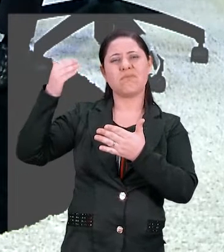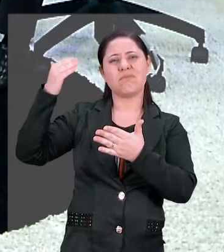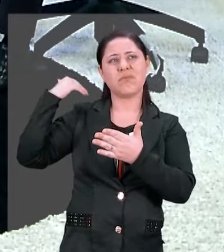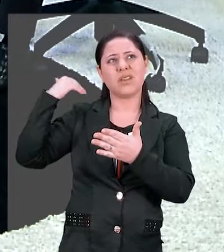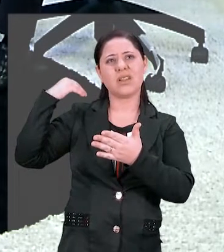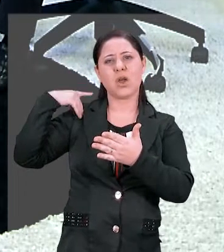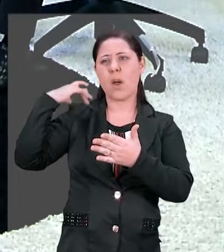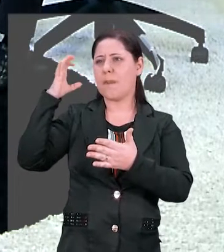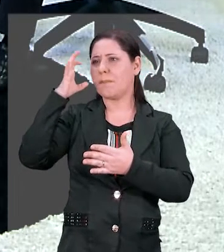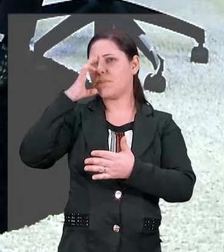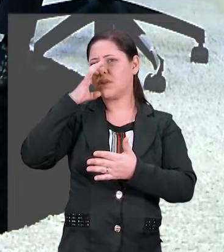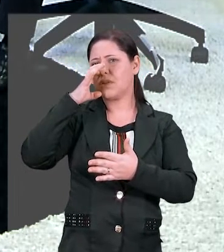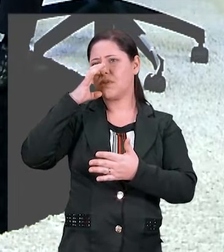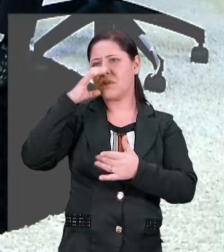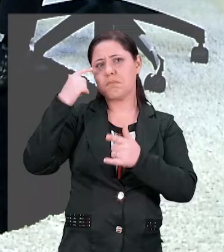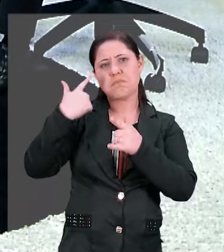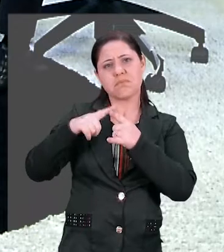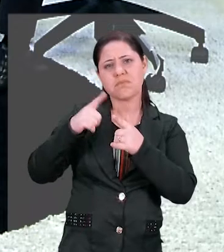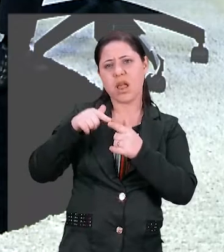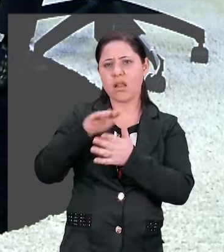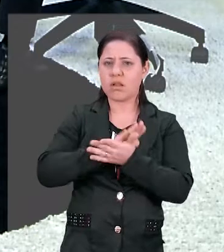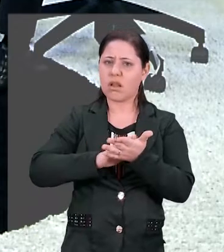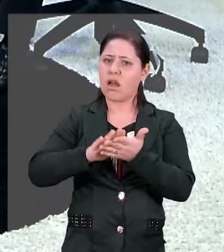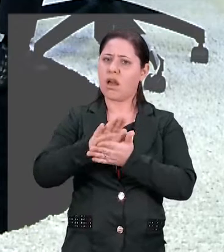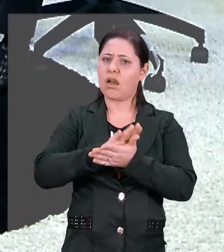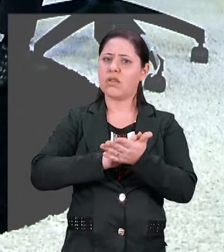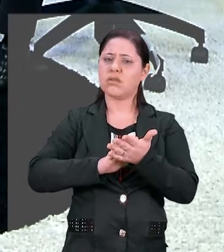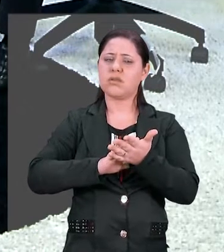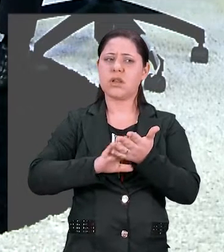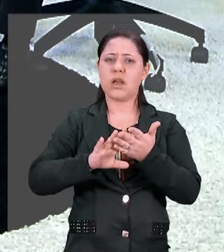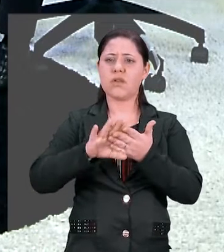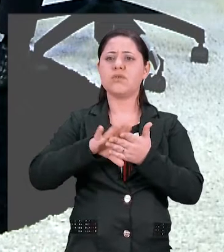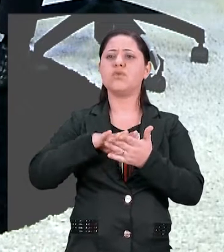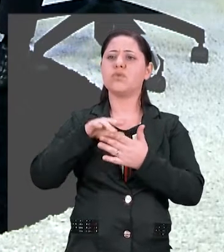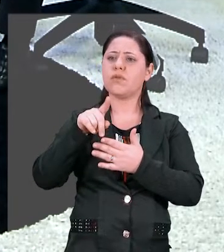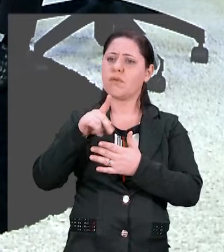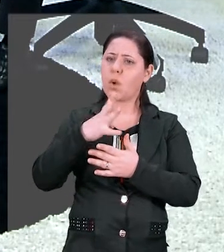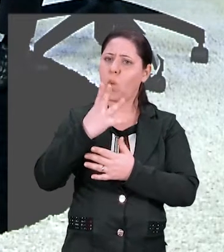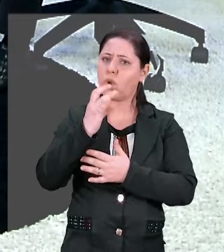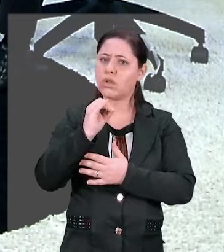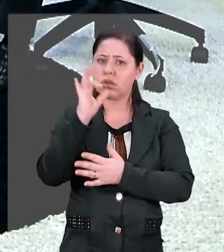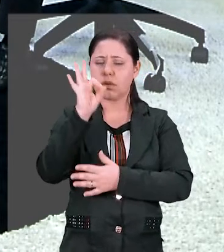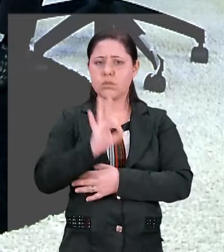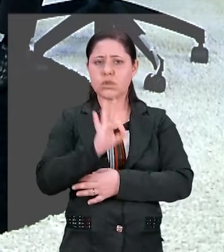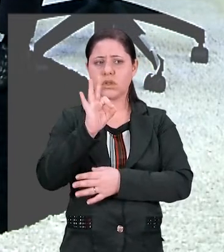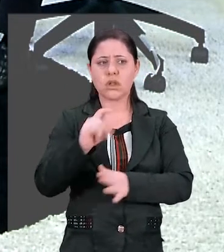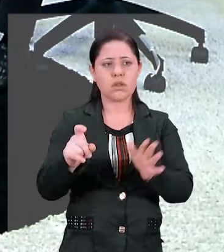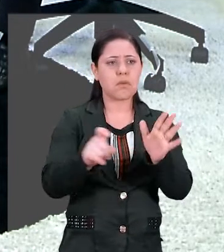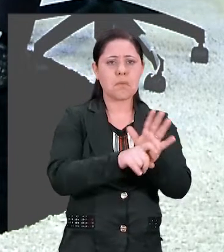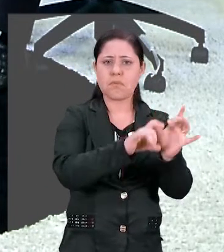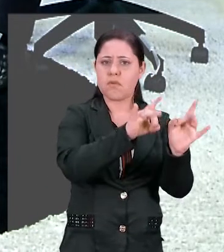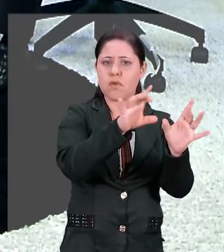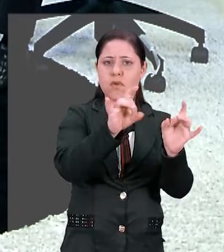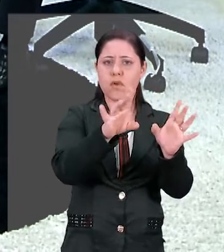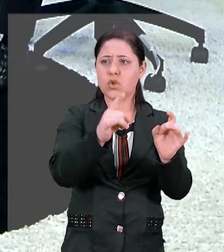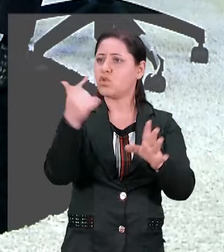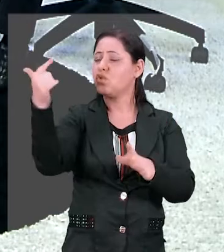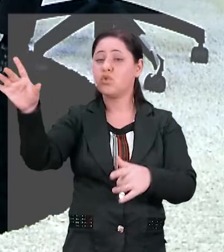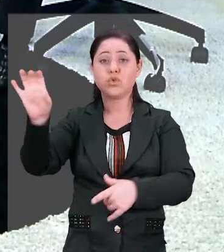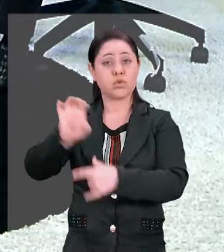nenhum tipo de problema. Embora o senhor tenha falado que 40% do tráfico de drogas são presos de outros estados e que